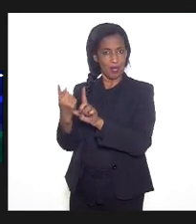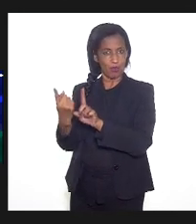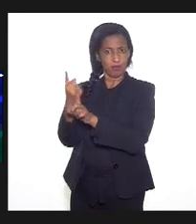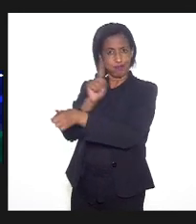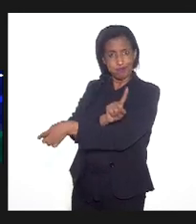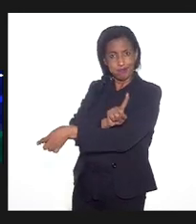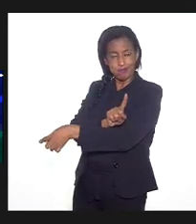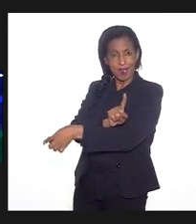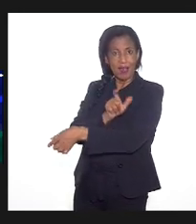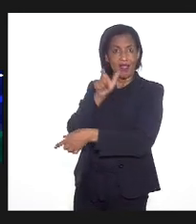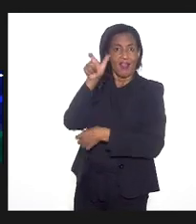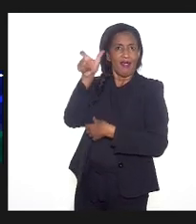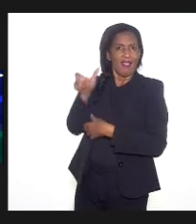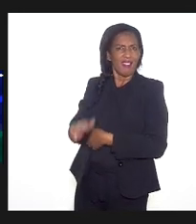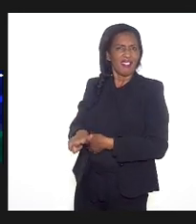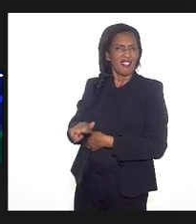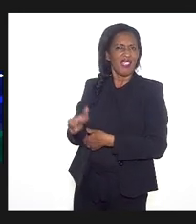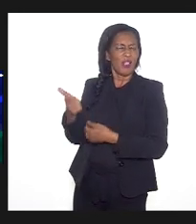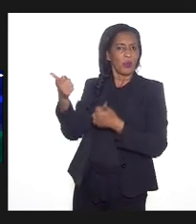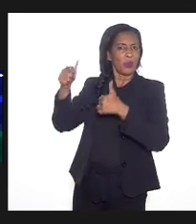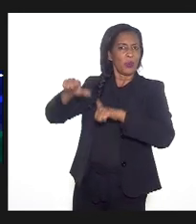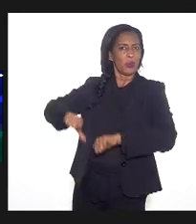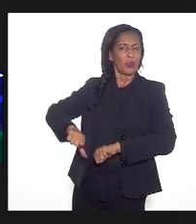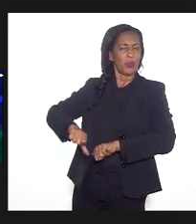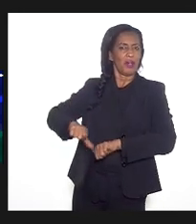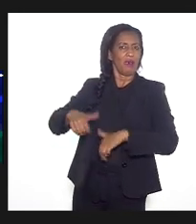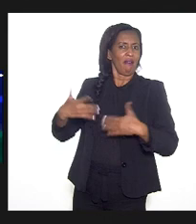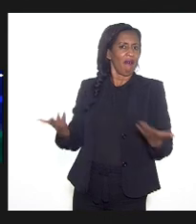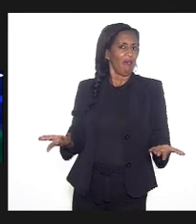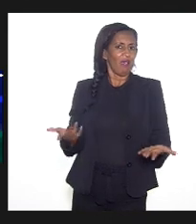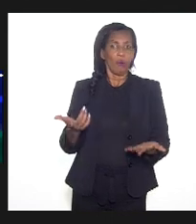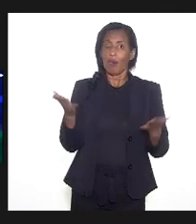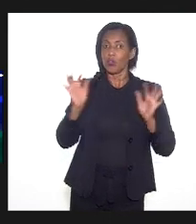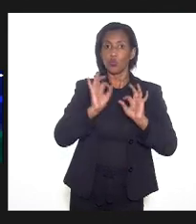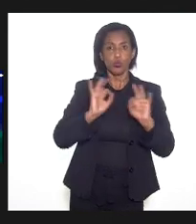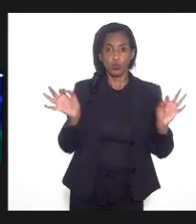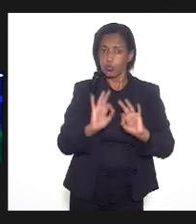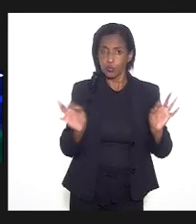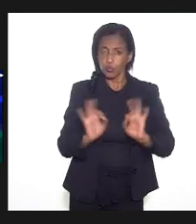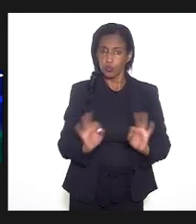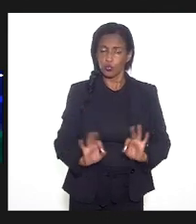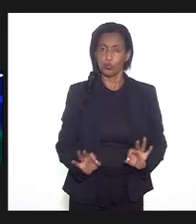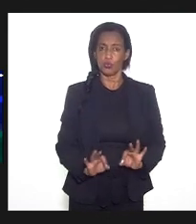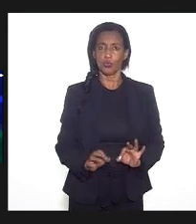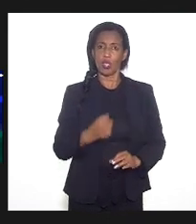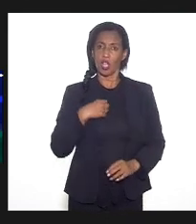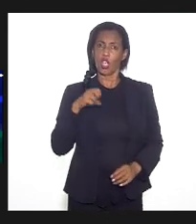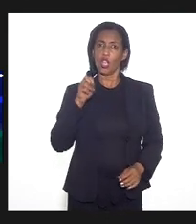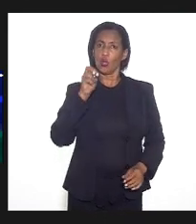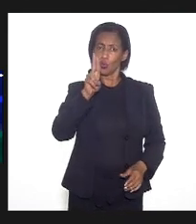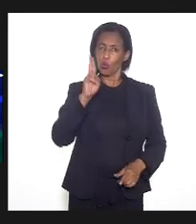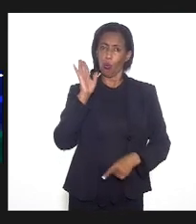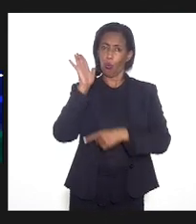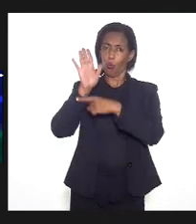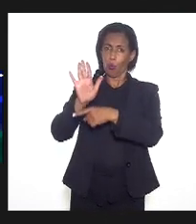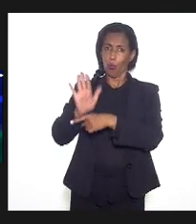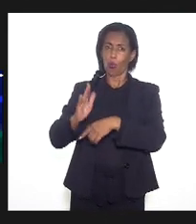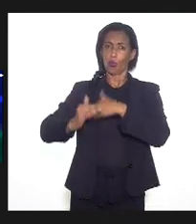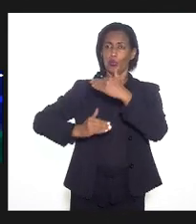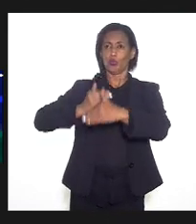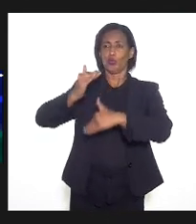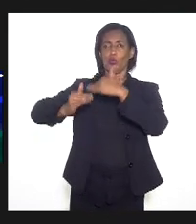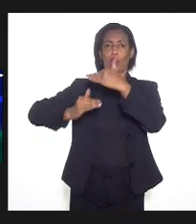alguma negativa nesse processo histórico. Evidentemente que não há negativa alguma. Eu sou o grande defensor dos processos